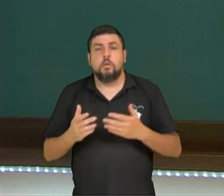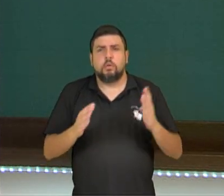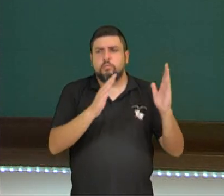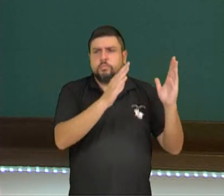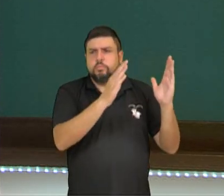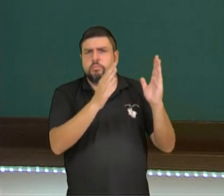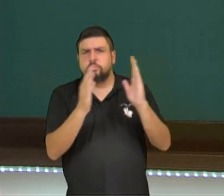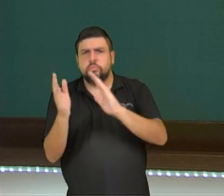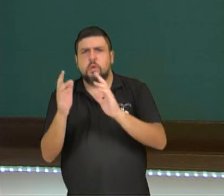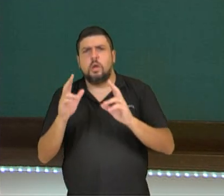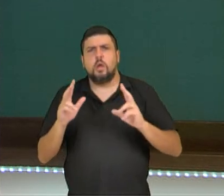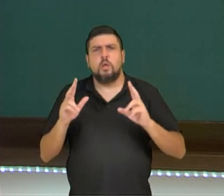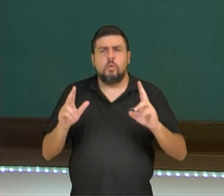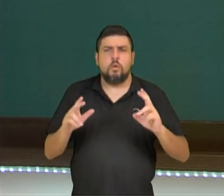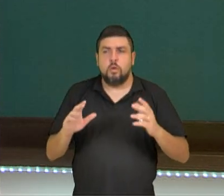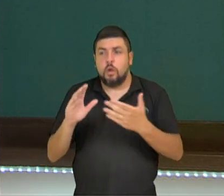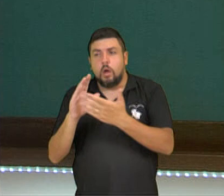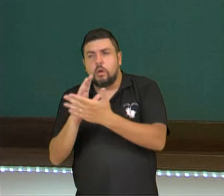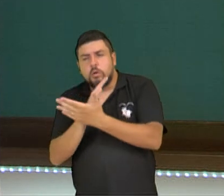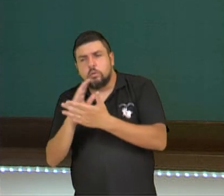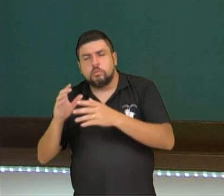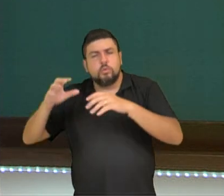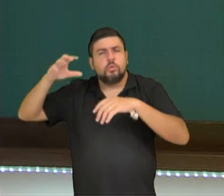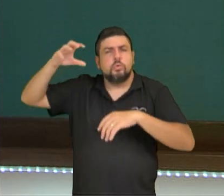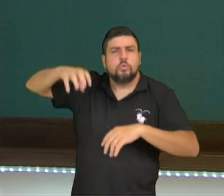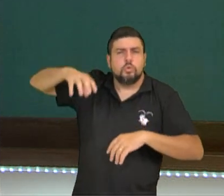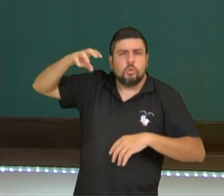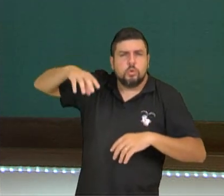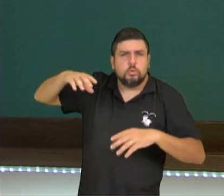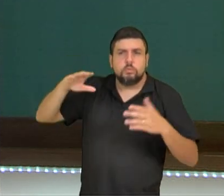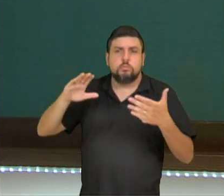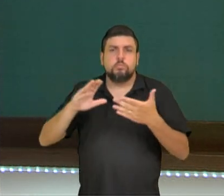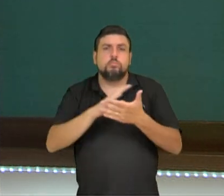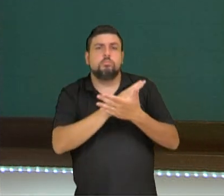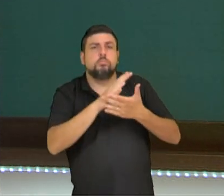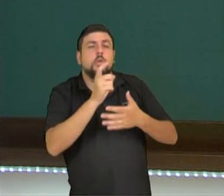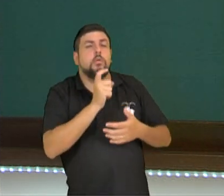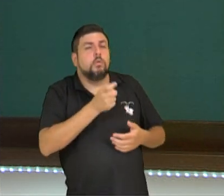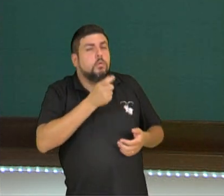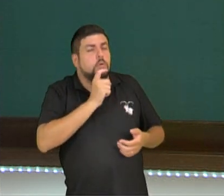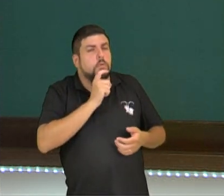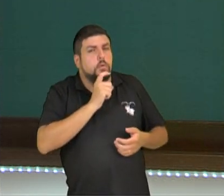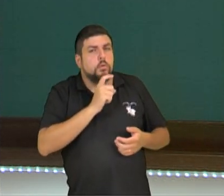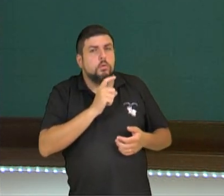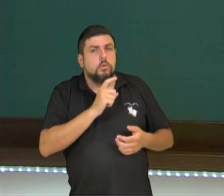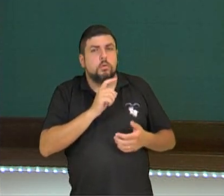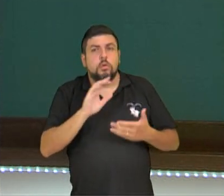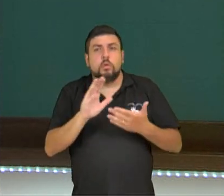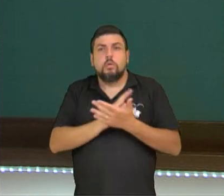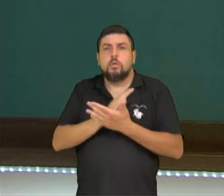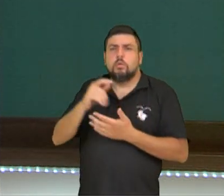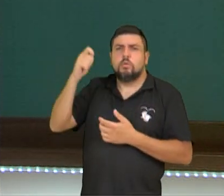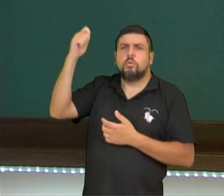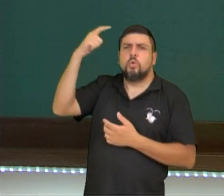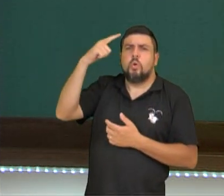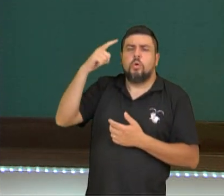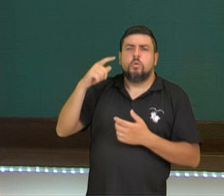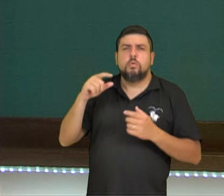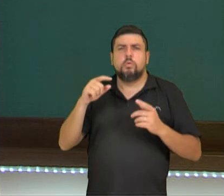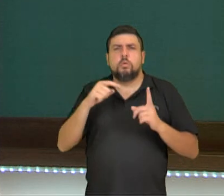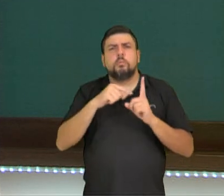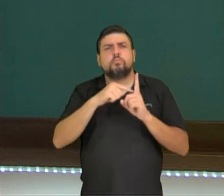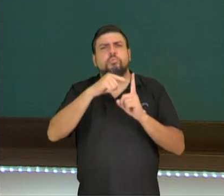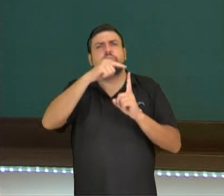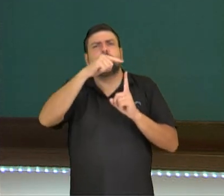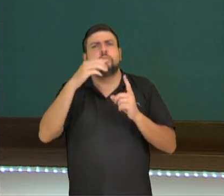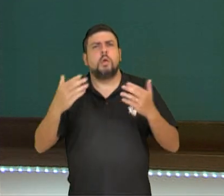Em algumas porções chove, em outras porções faz muito frio, em outras porções eu tenho sol, tenho temperaturas mais